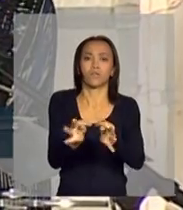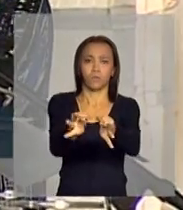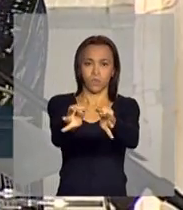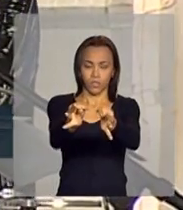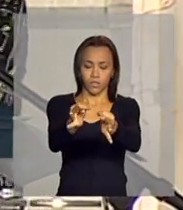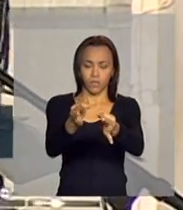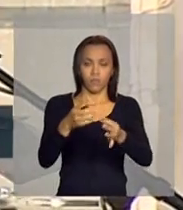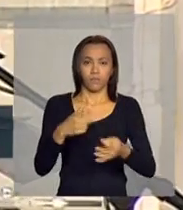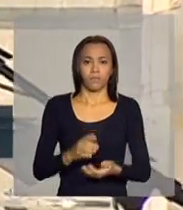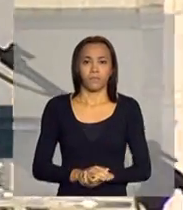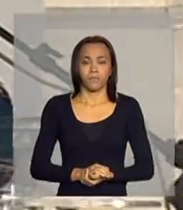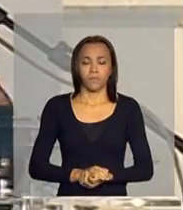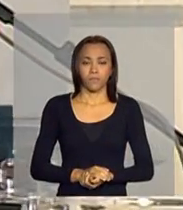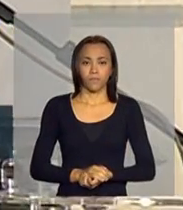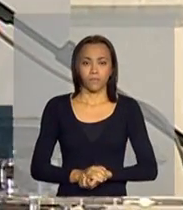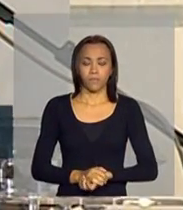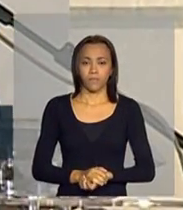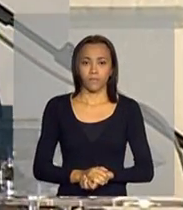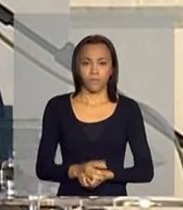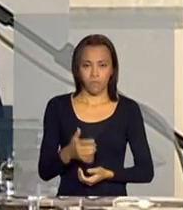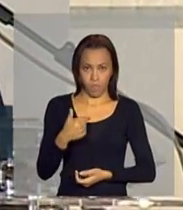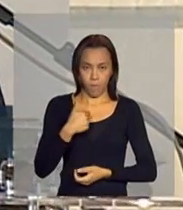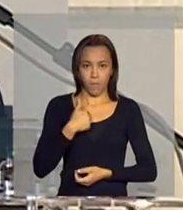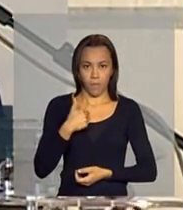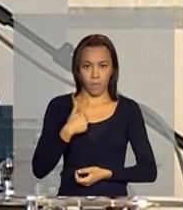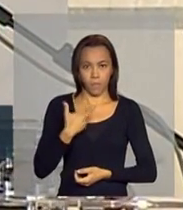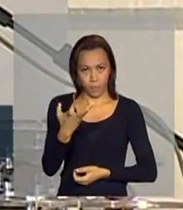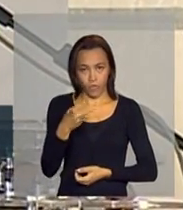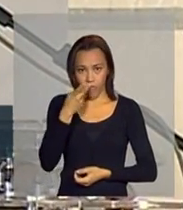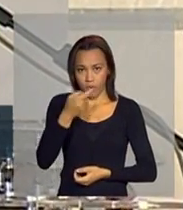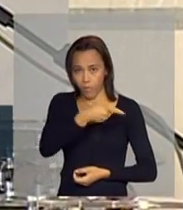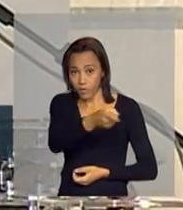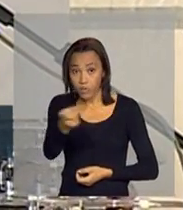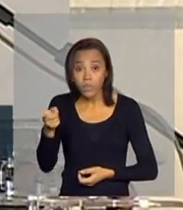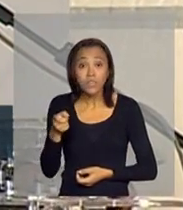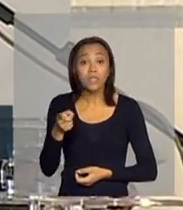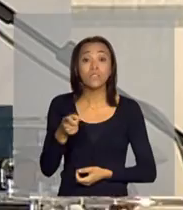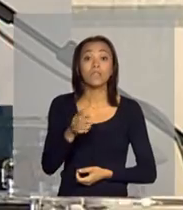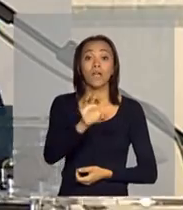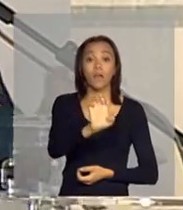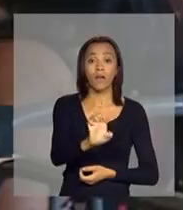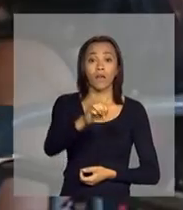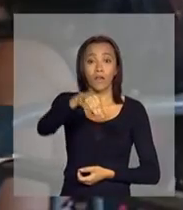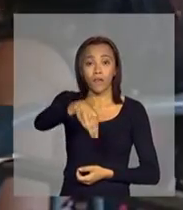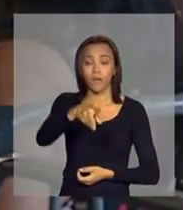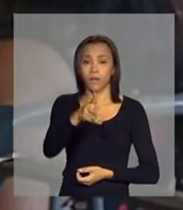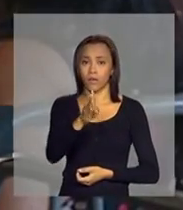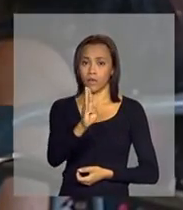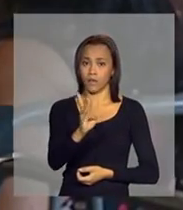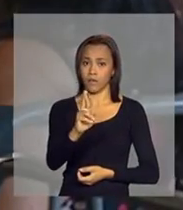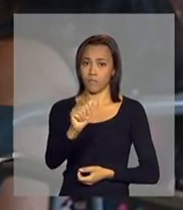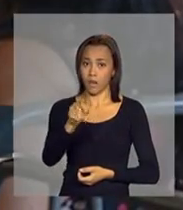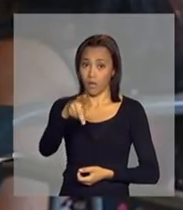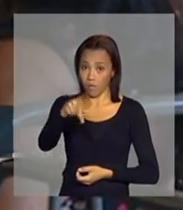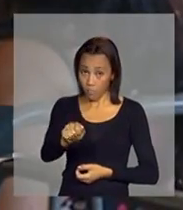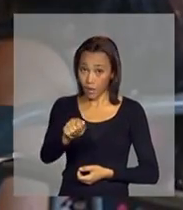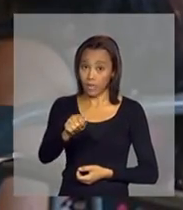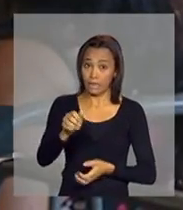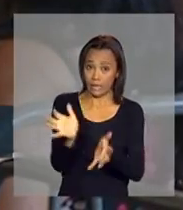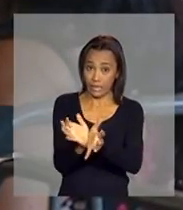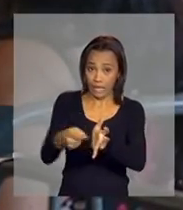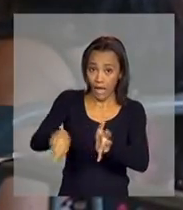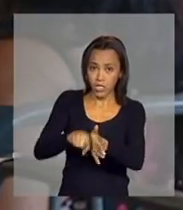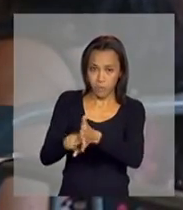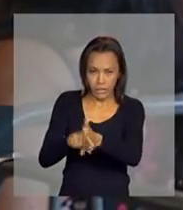Eu pretendo dizer para vocês que a Embrapa nessa área de pesquisa, nessa área